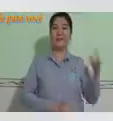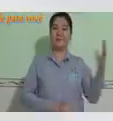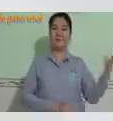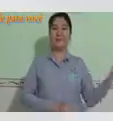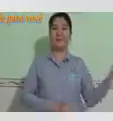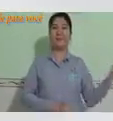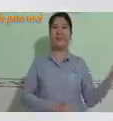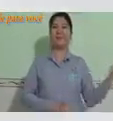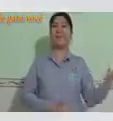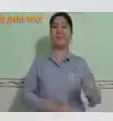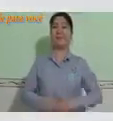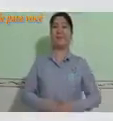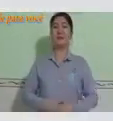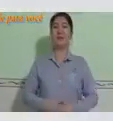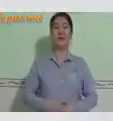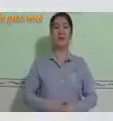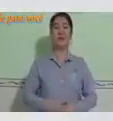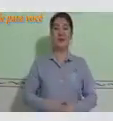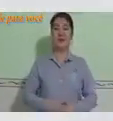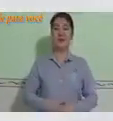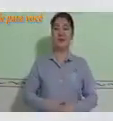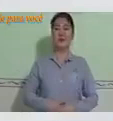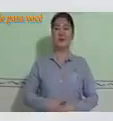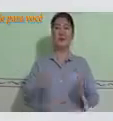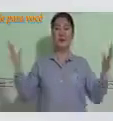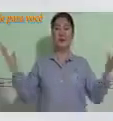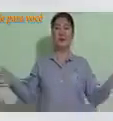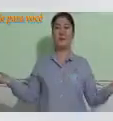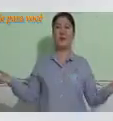dos dias, e que não tem nenhuma razão aparente.